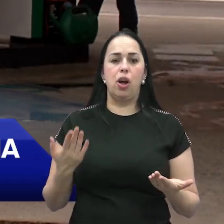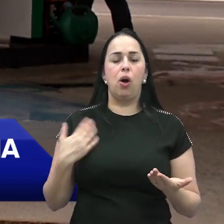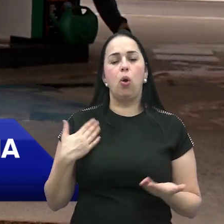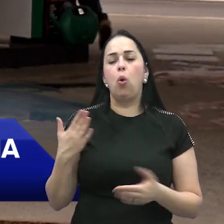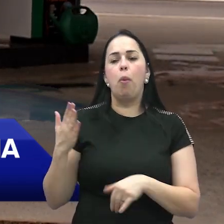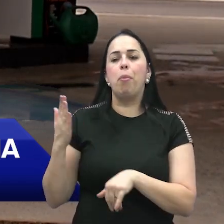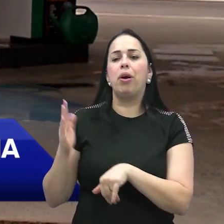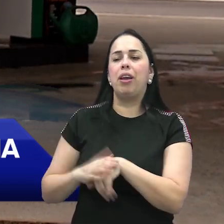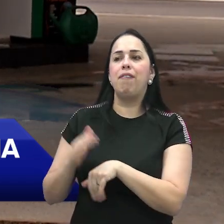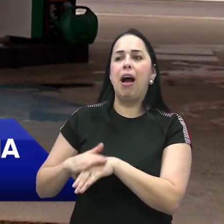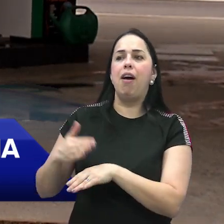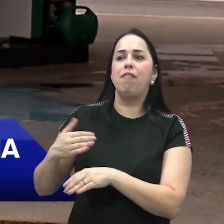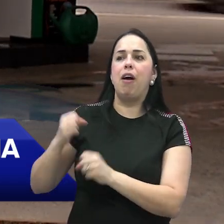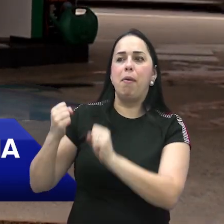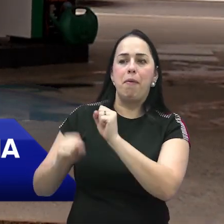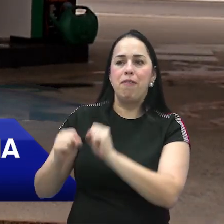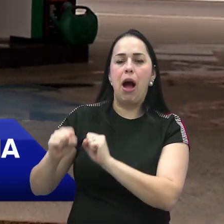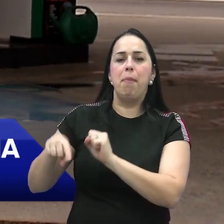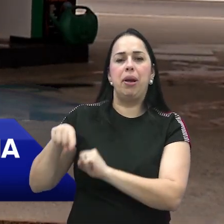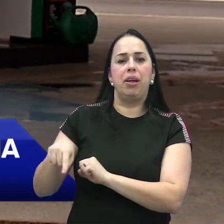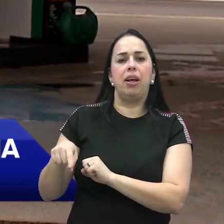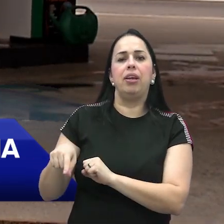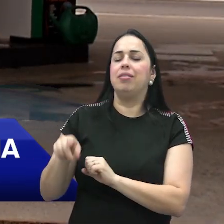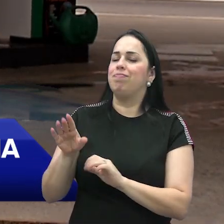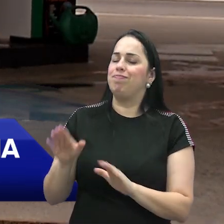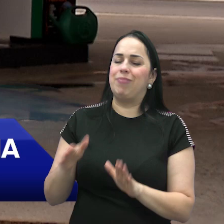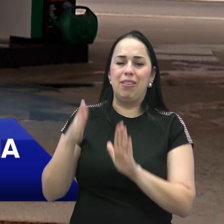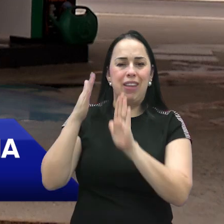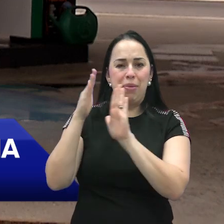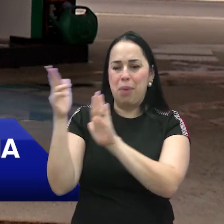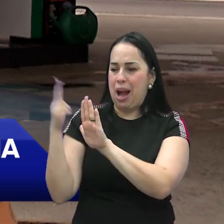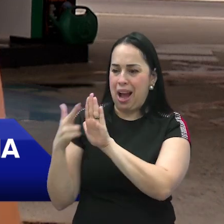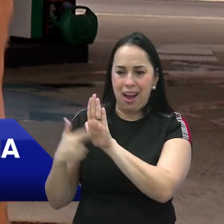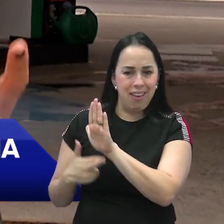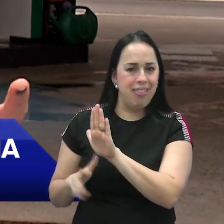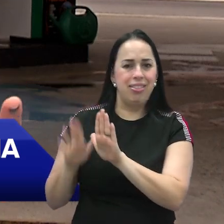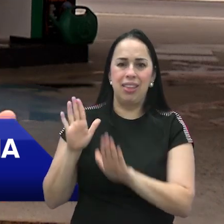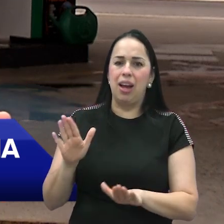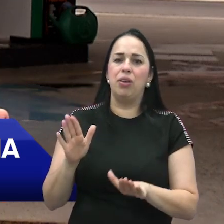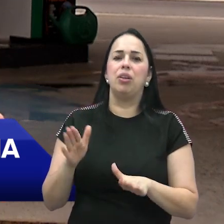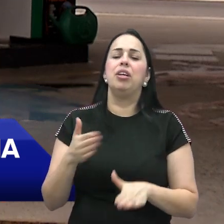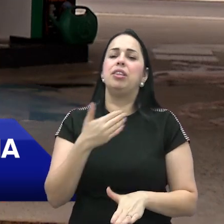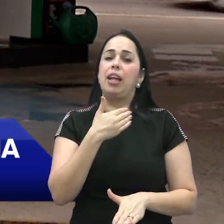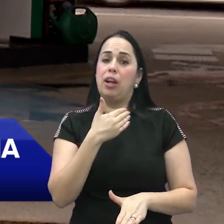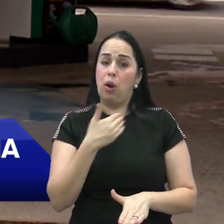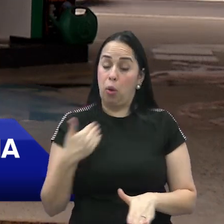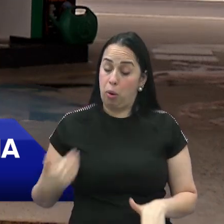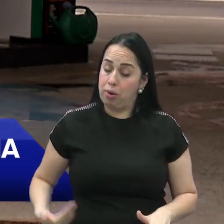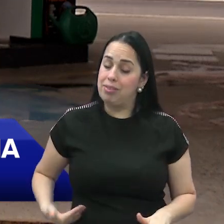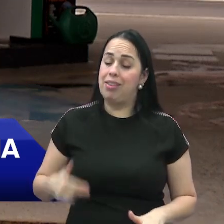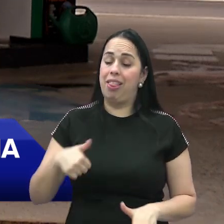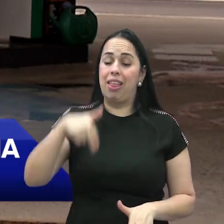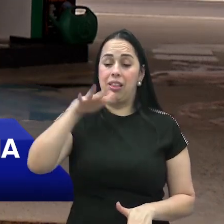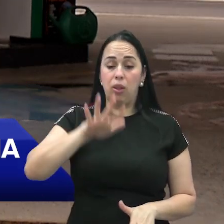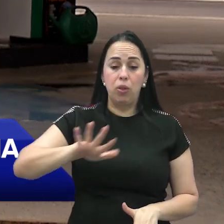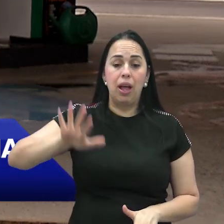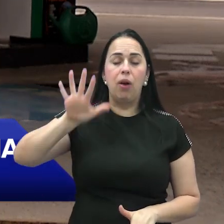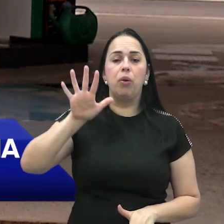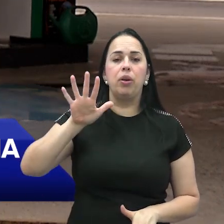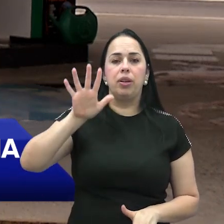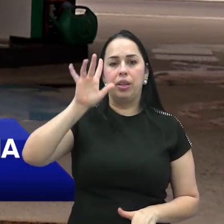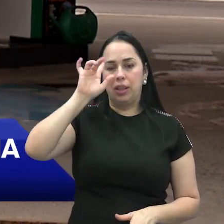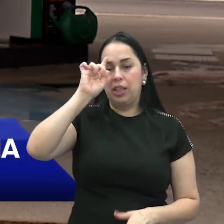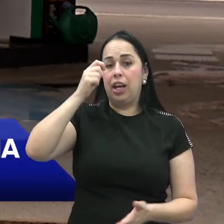pelos custos de produção, eles têm elementos que determinam esses preços, que vão desde uma política nacional de preços, que